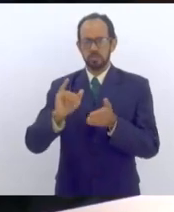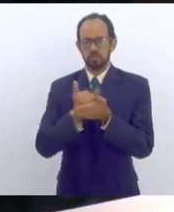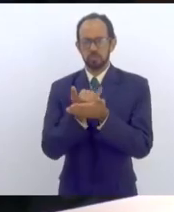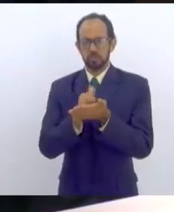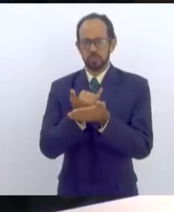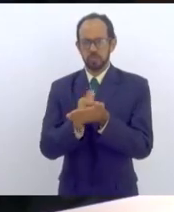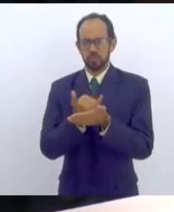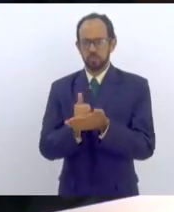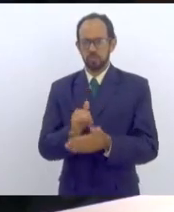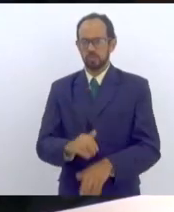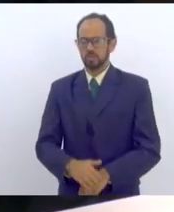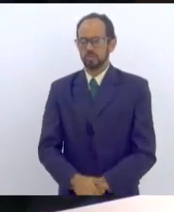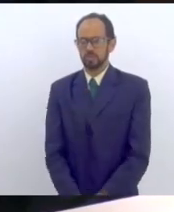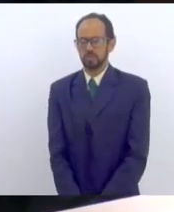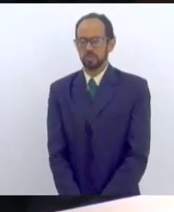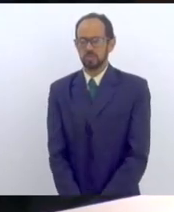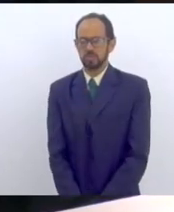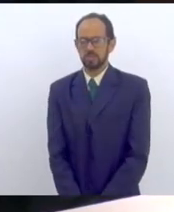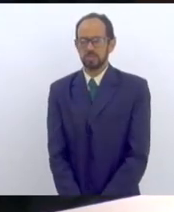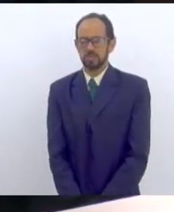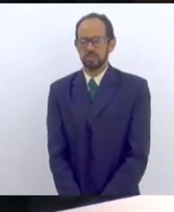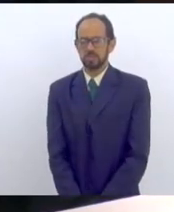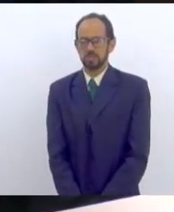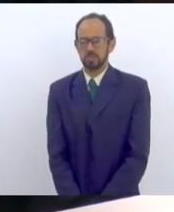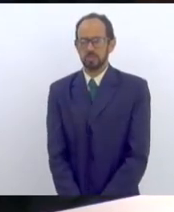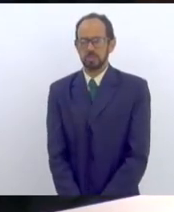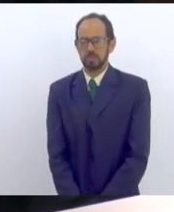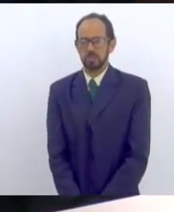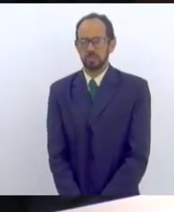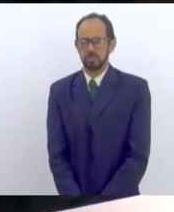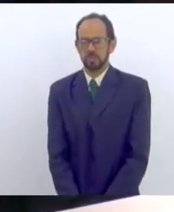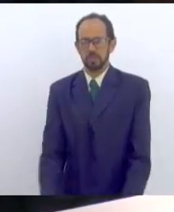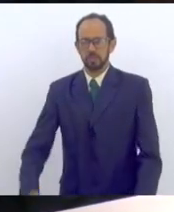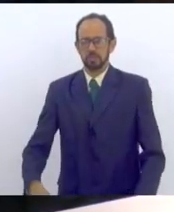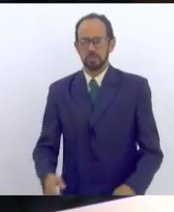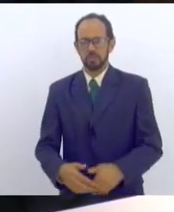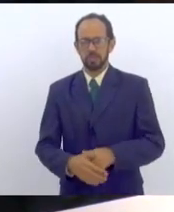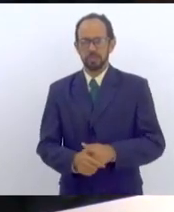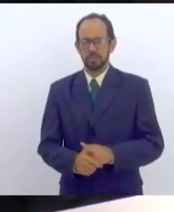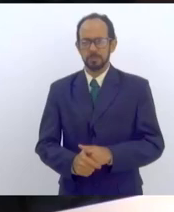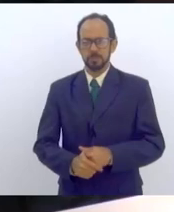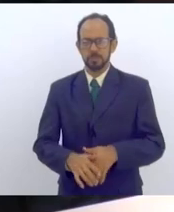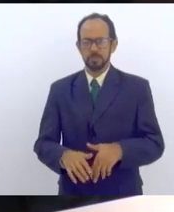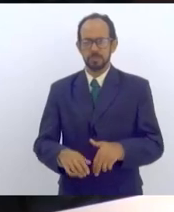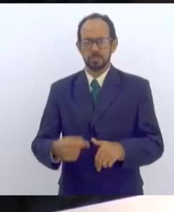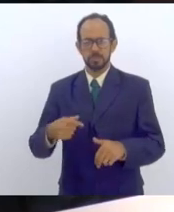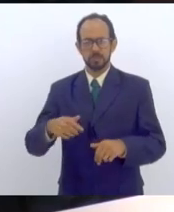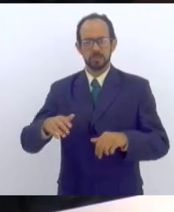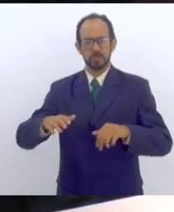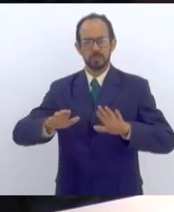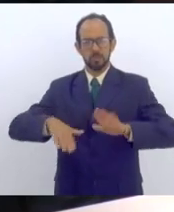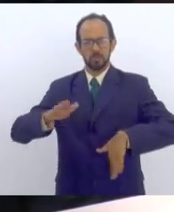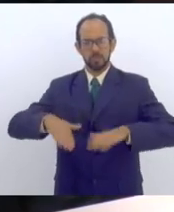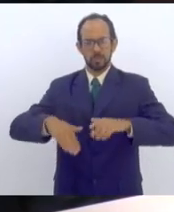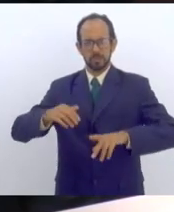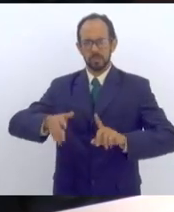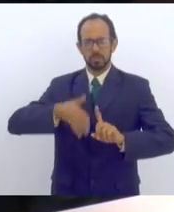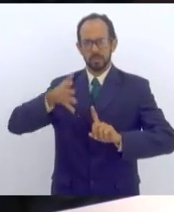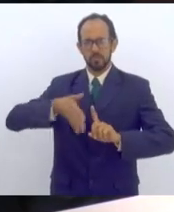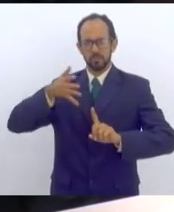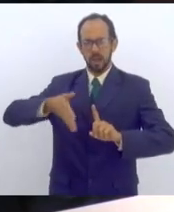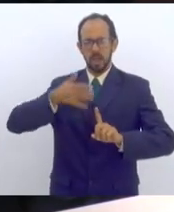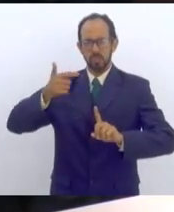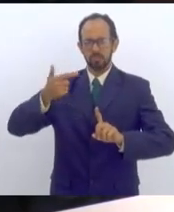repente, a fala não terá uma ressonância como tem agora nessa declaração